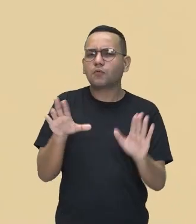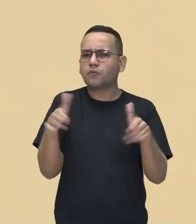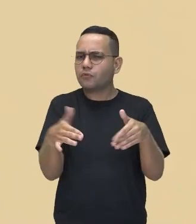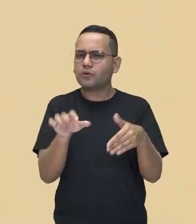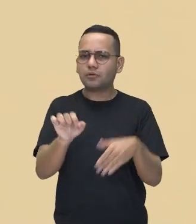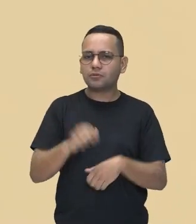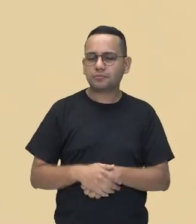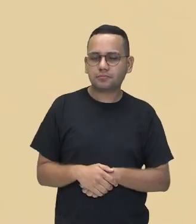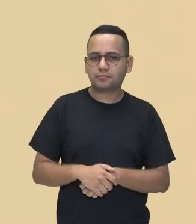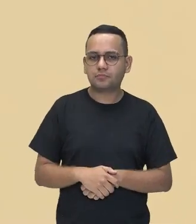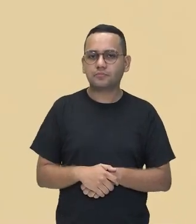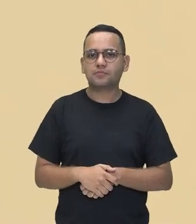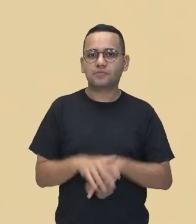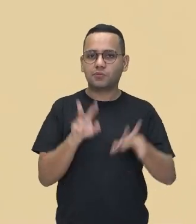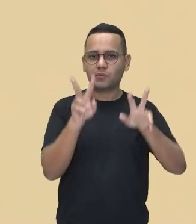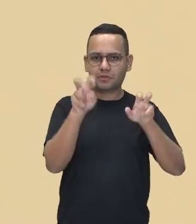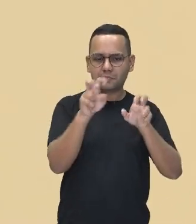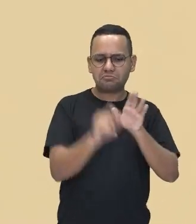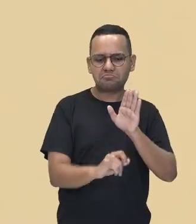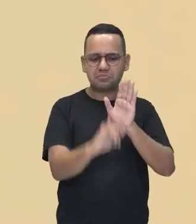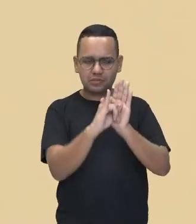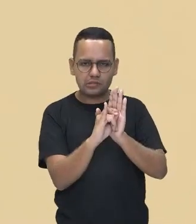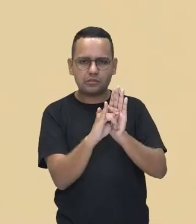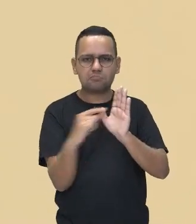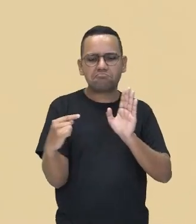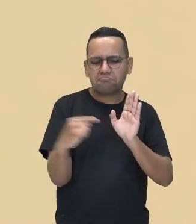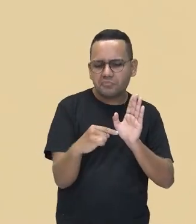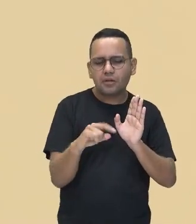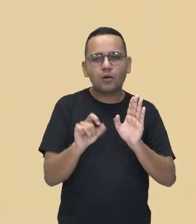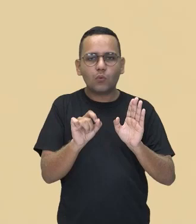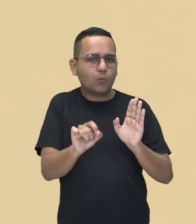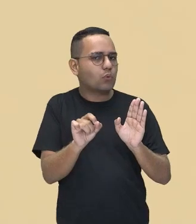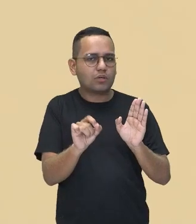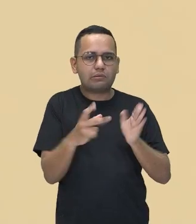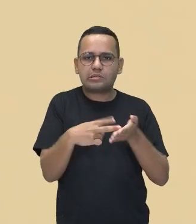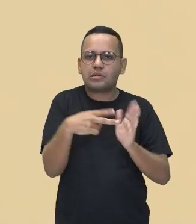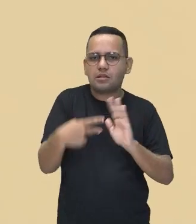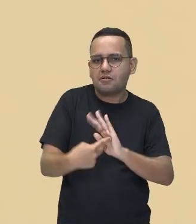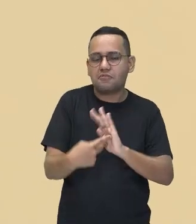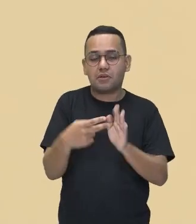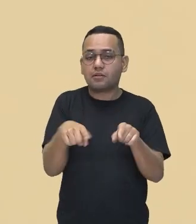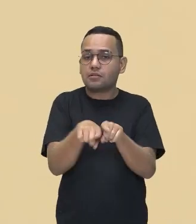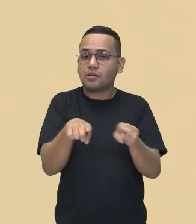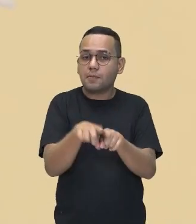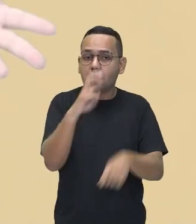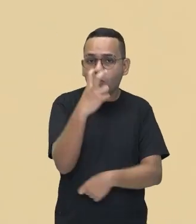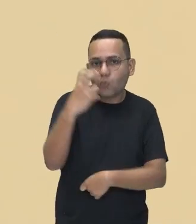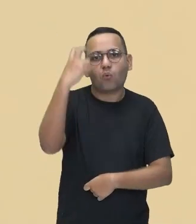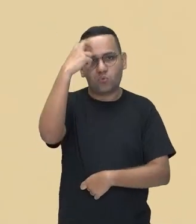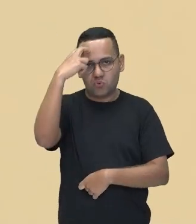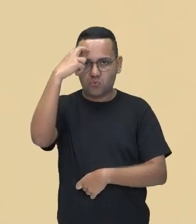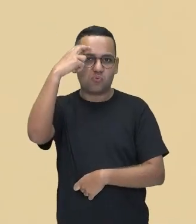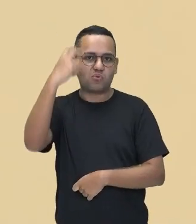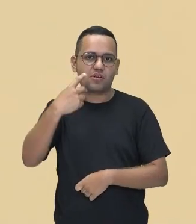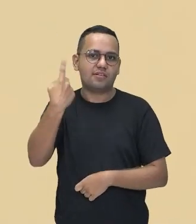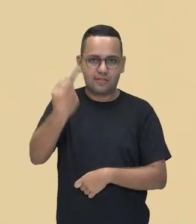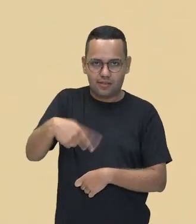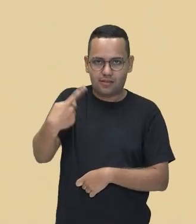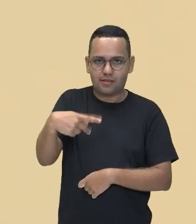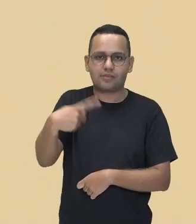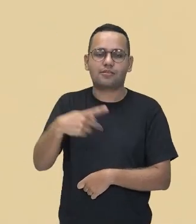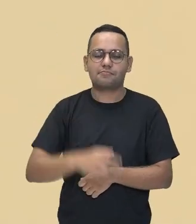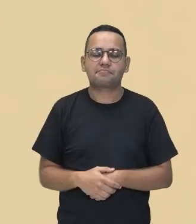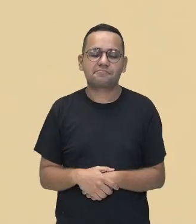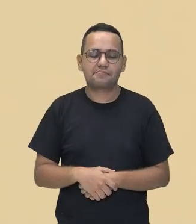sobre a identidade, sobre o que é, então, a nossa cultura, a tão importante, então, cultura